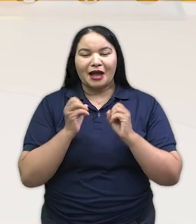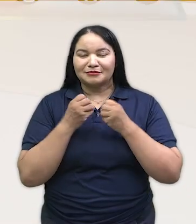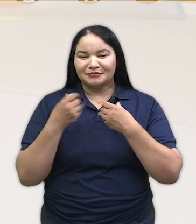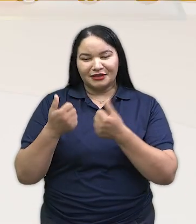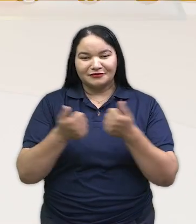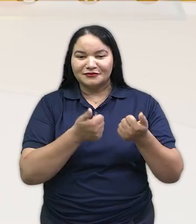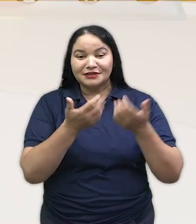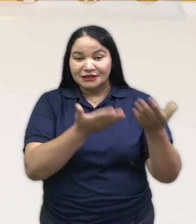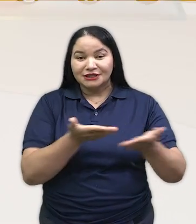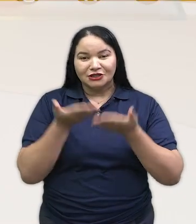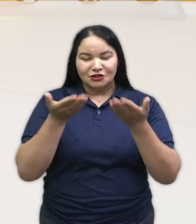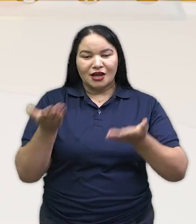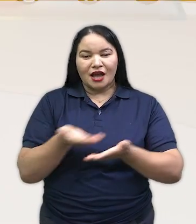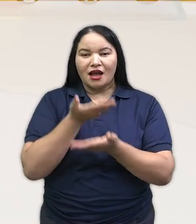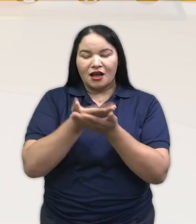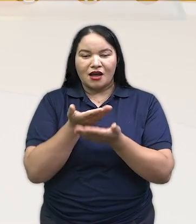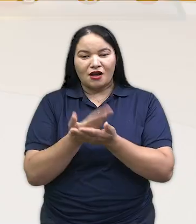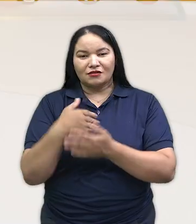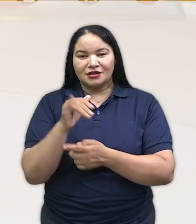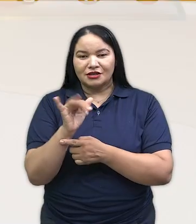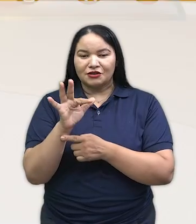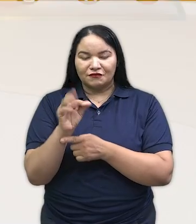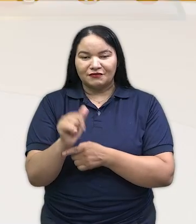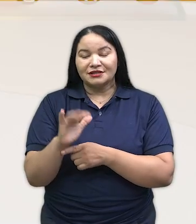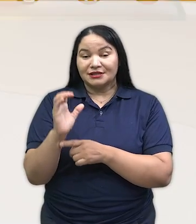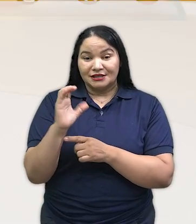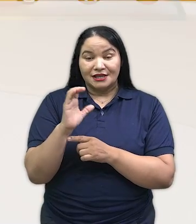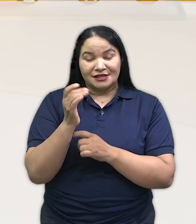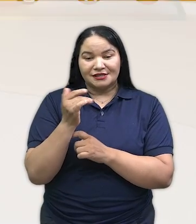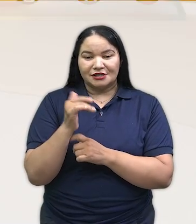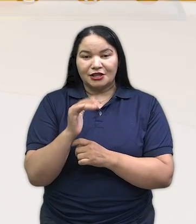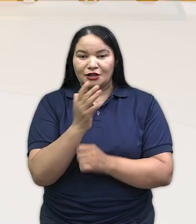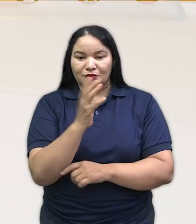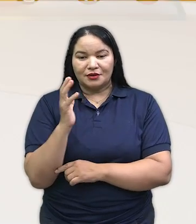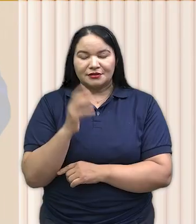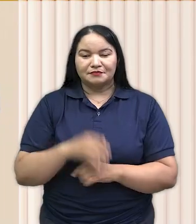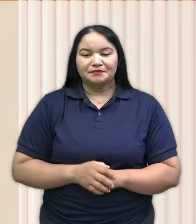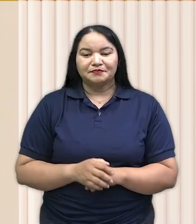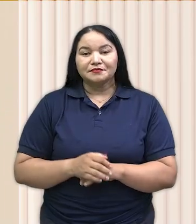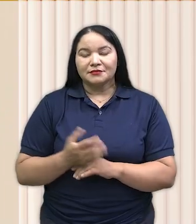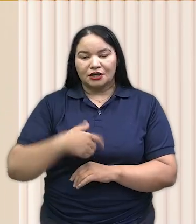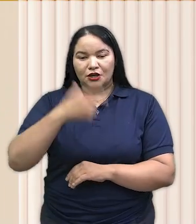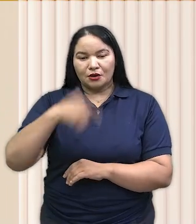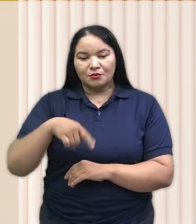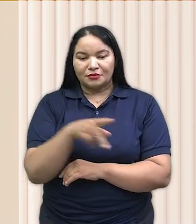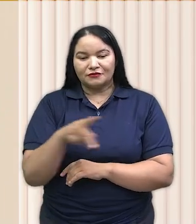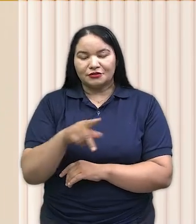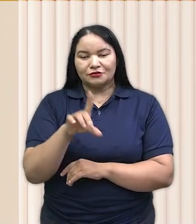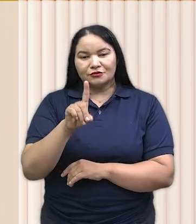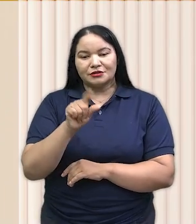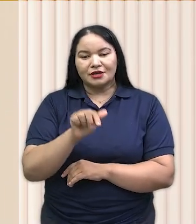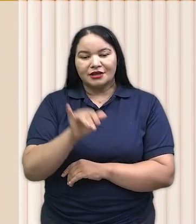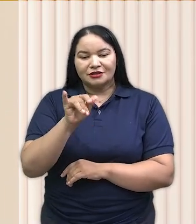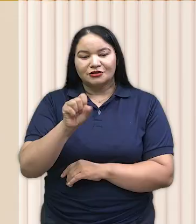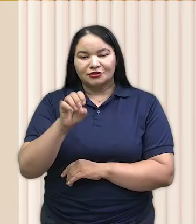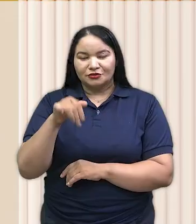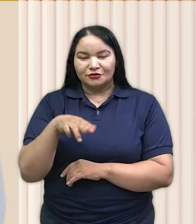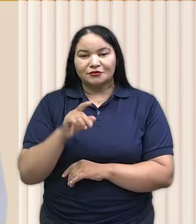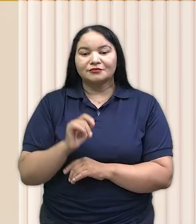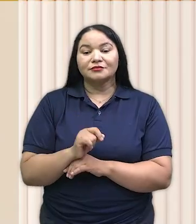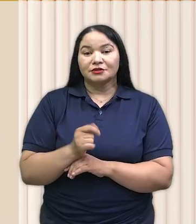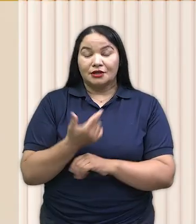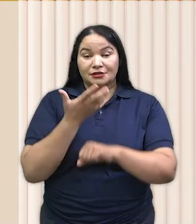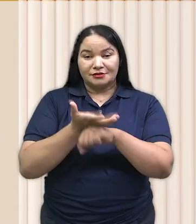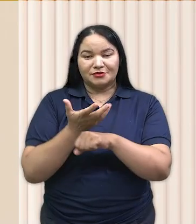Olá, sejam bem-vindos para a nossa aula da IFA de Ciências da Natureza. Eu sou o professor Dayson